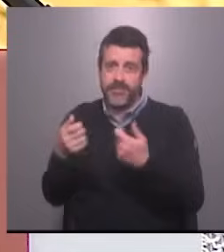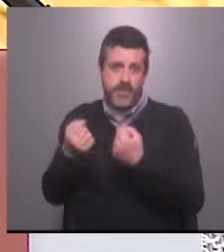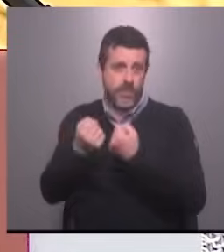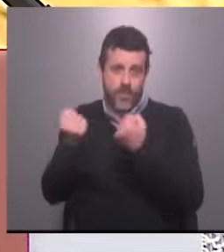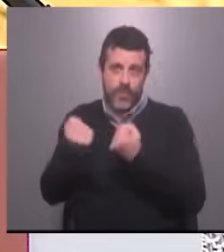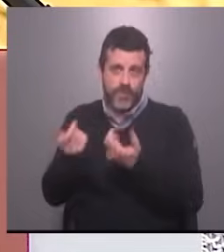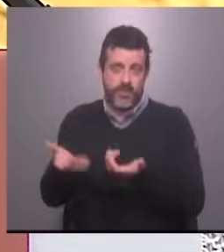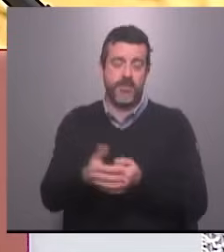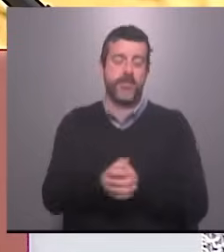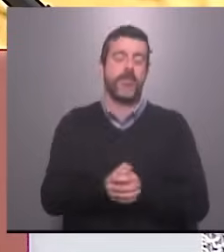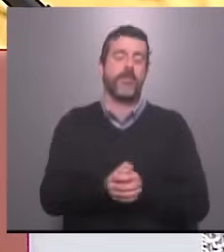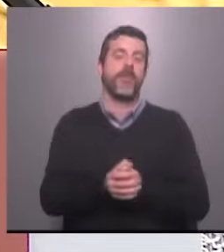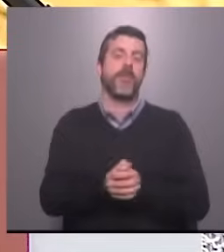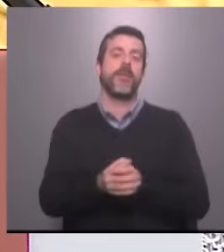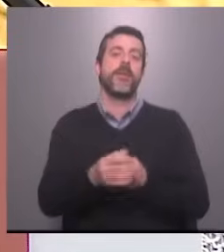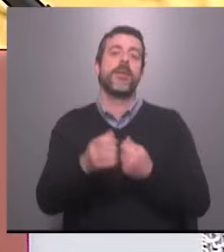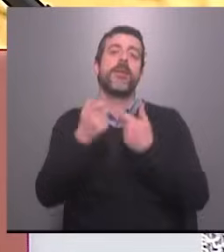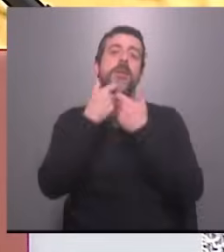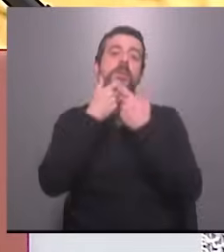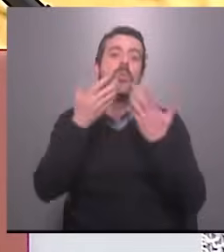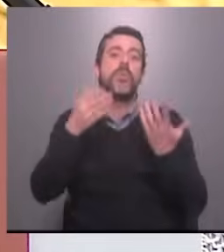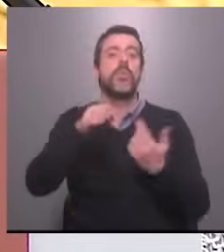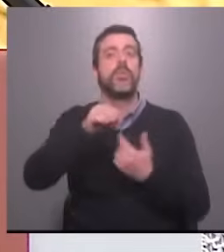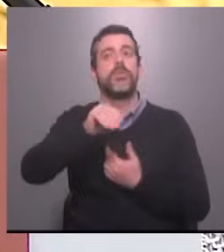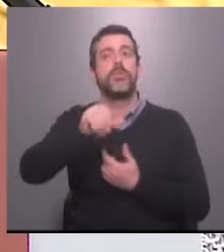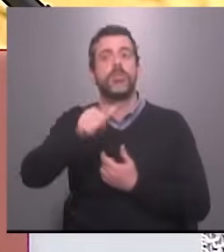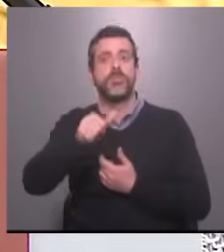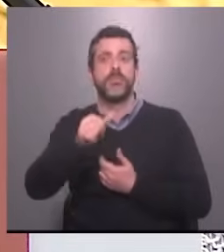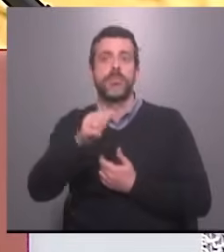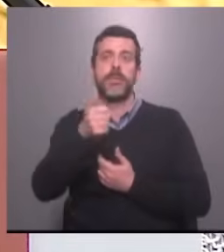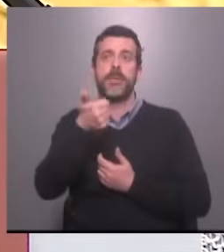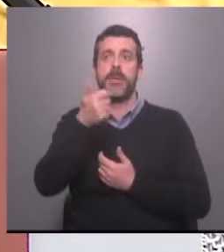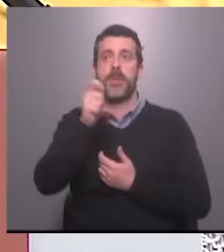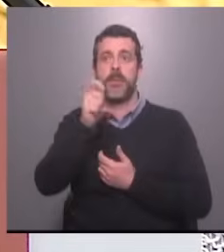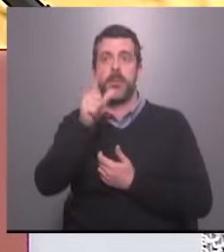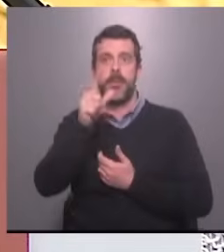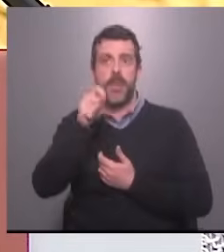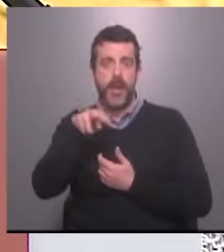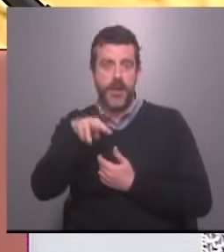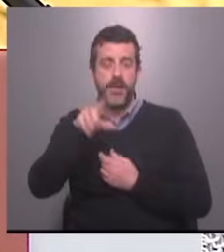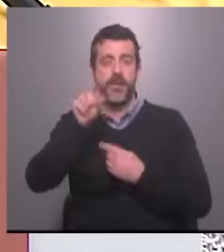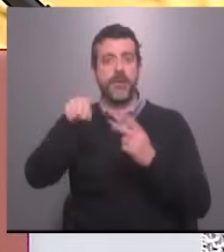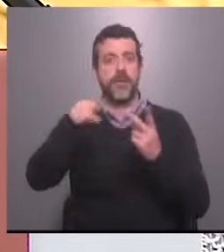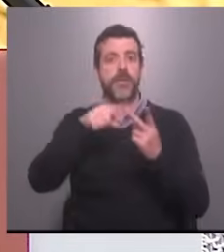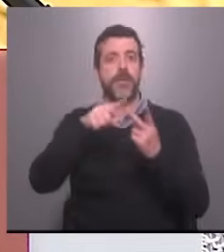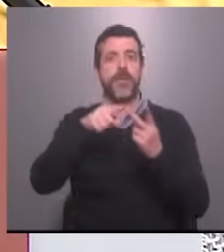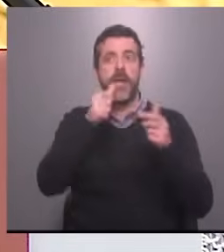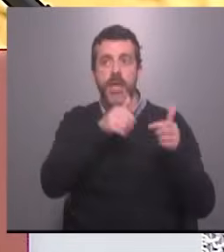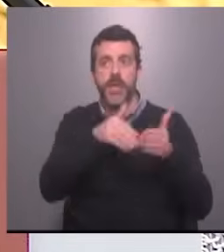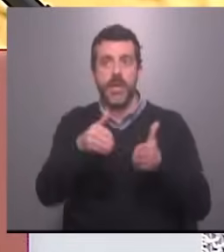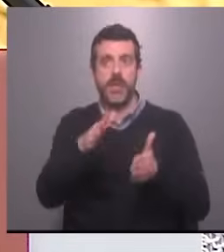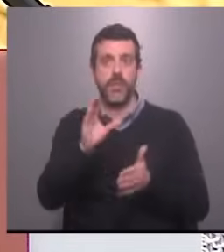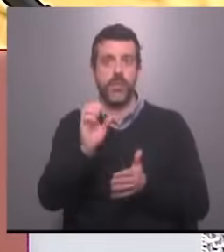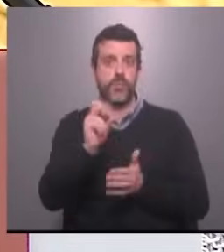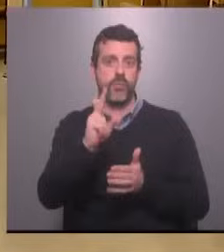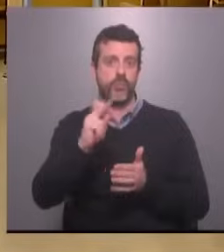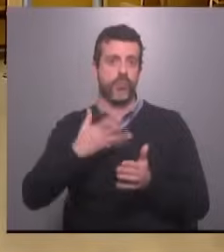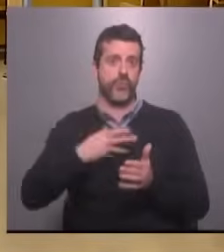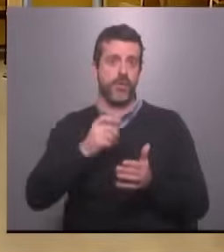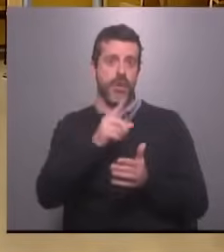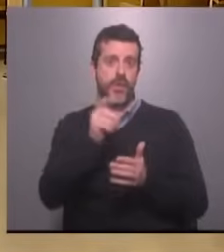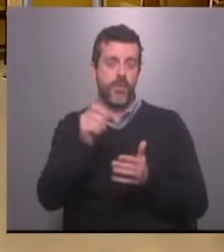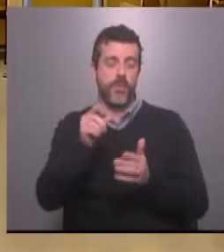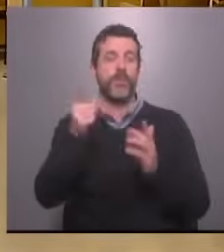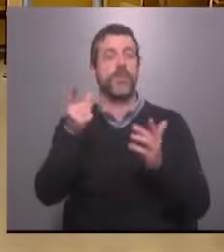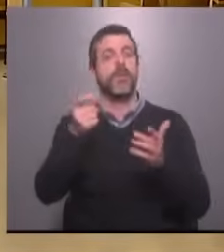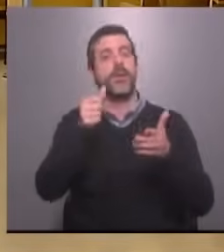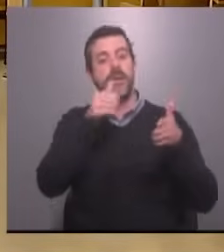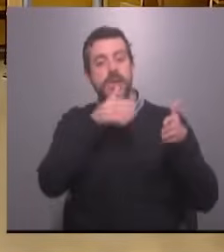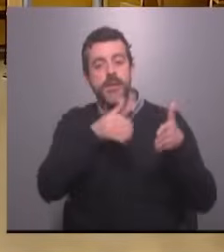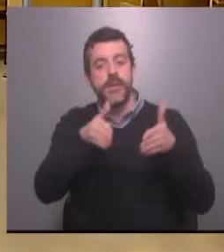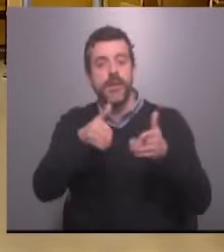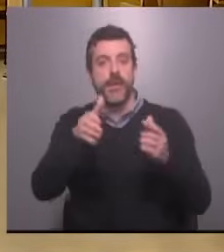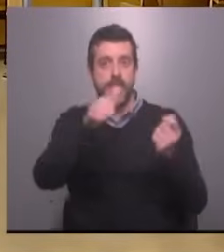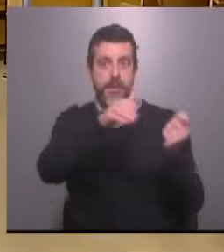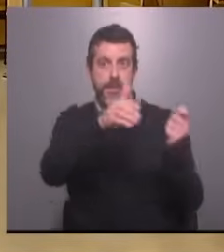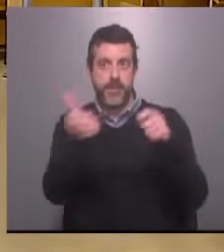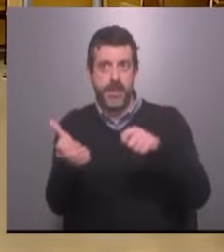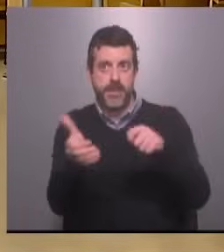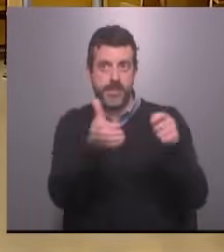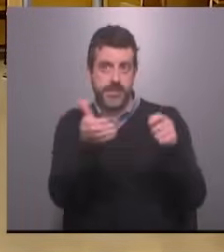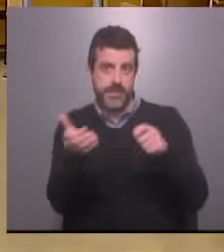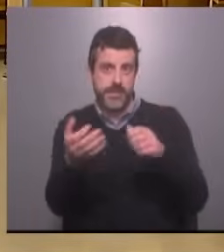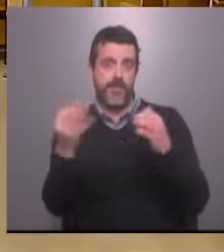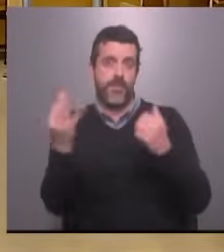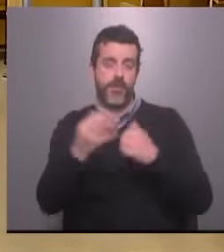sandálias. Tudo isto se passou em Belém, além do Jordão, onde João estava a